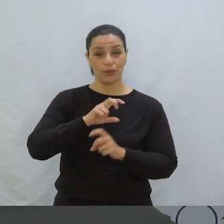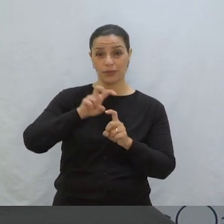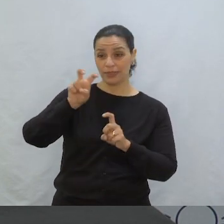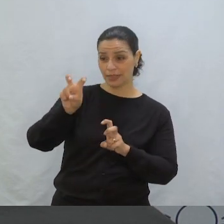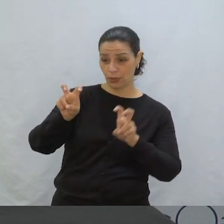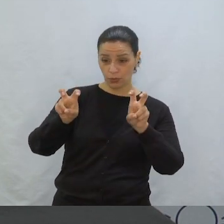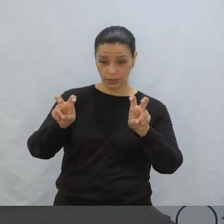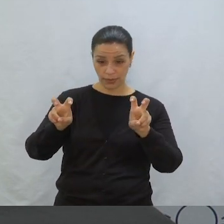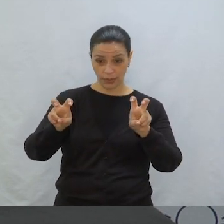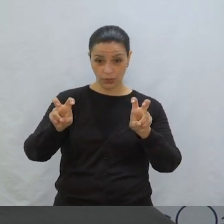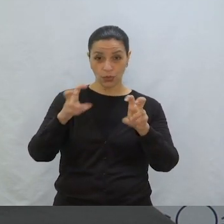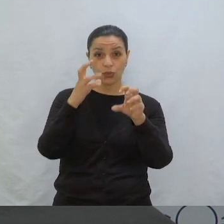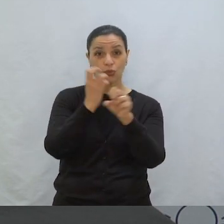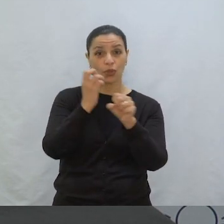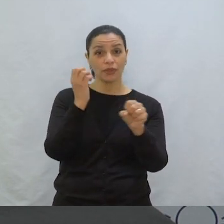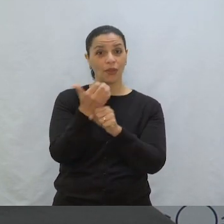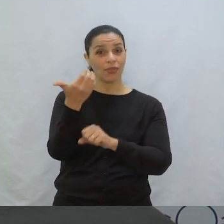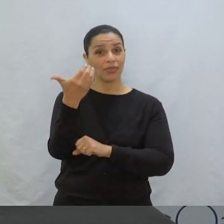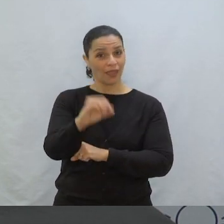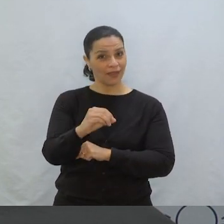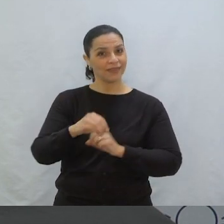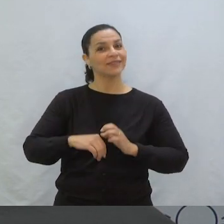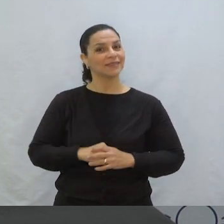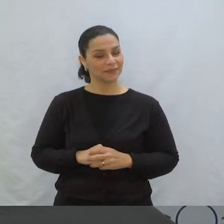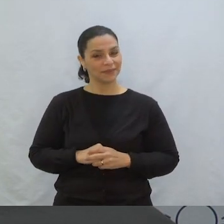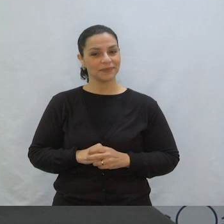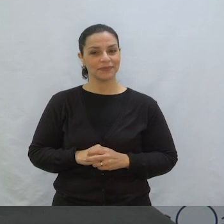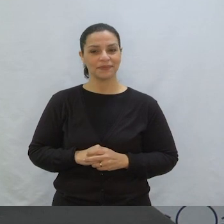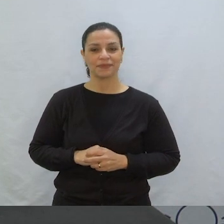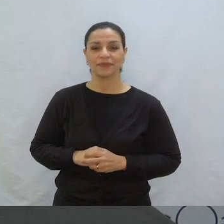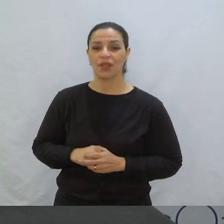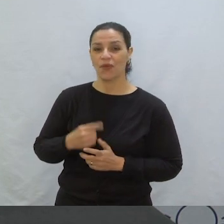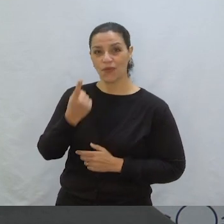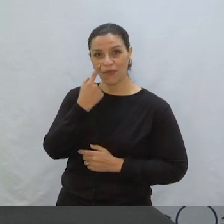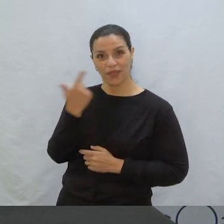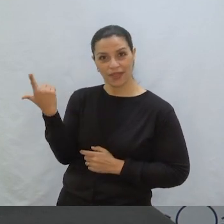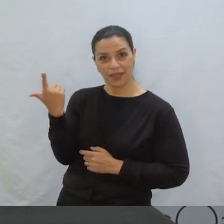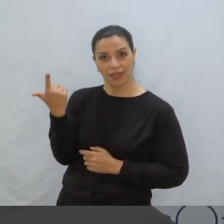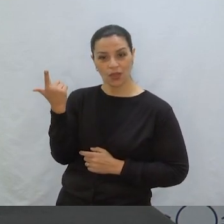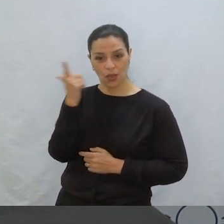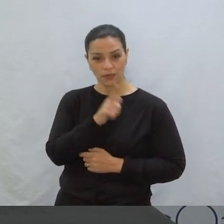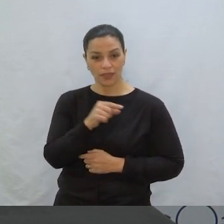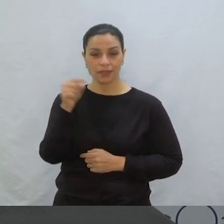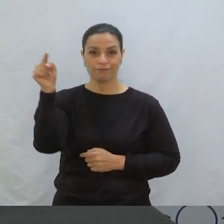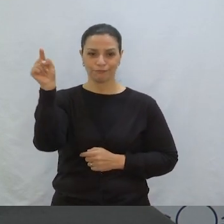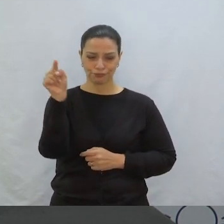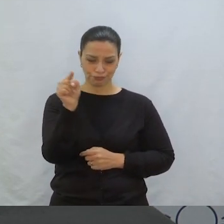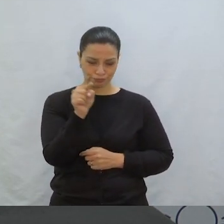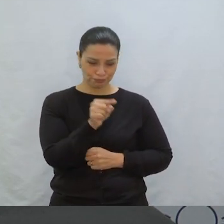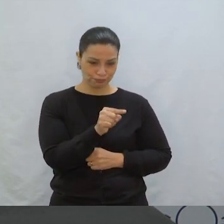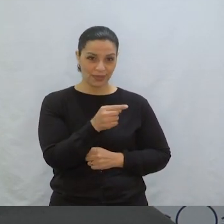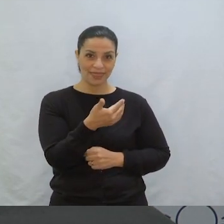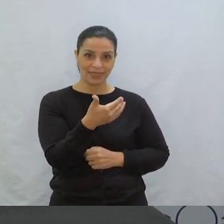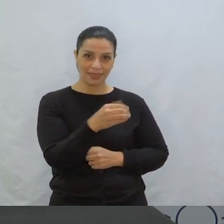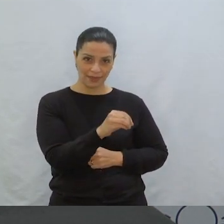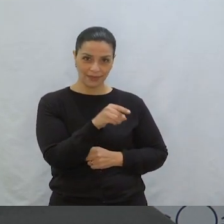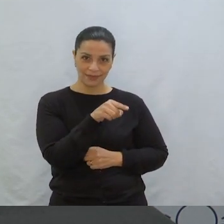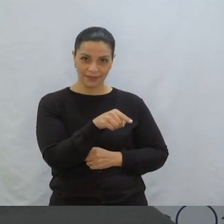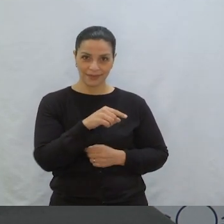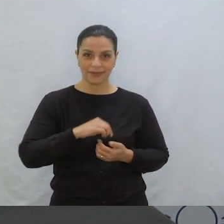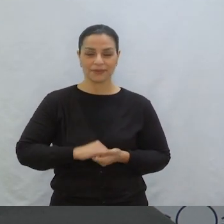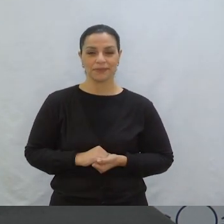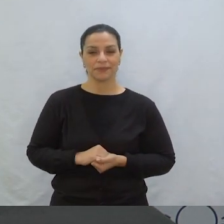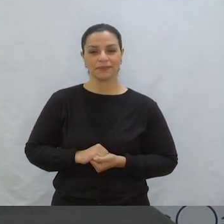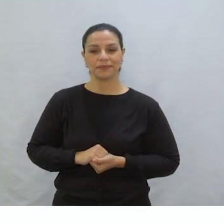Então, 5 mais 5 é igual a 10. Então, nós vamos ligar a segunda operação até